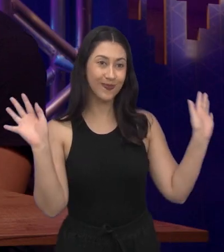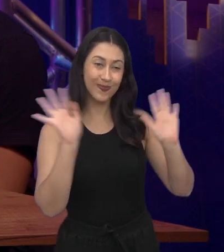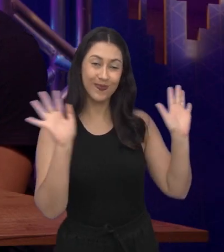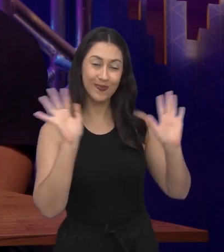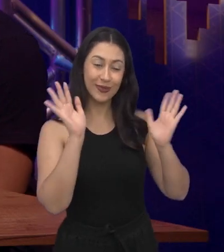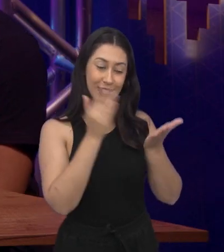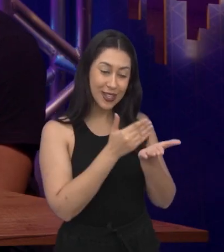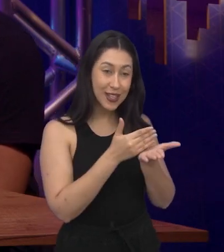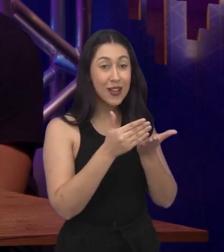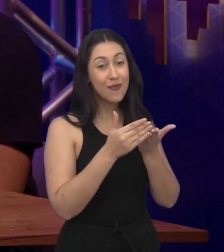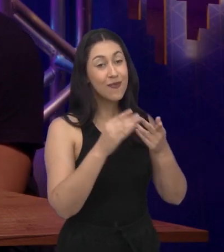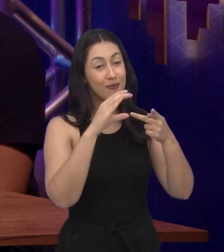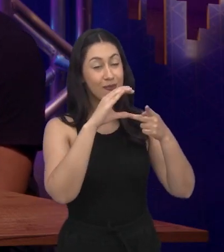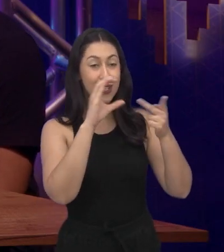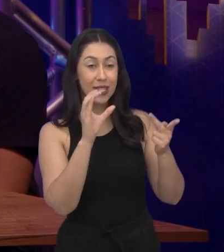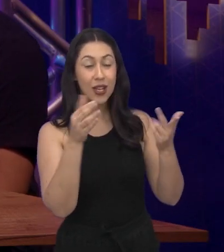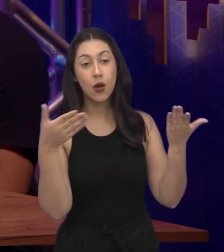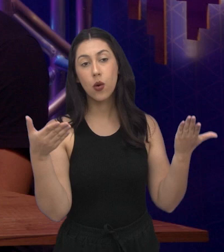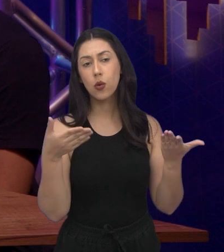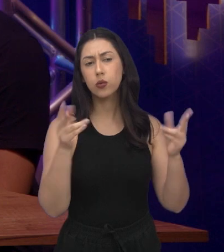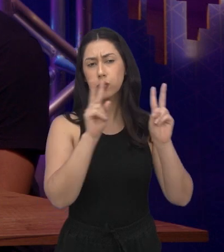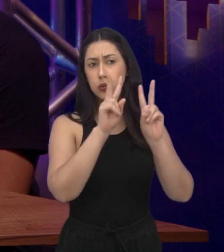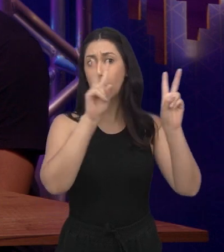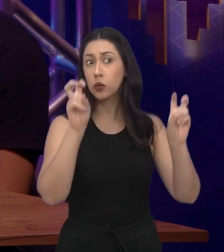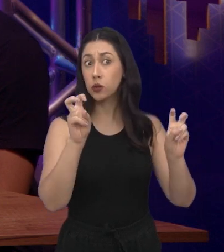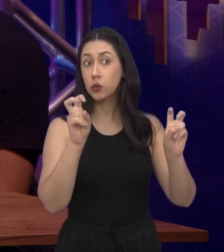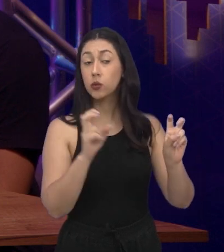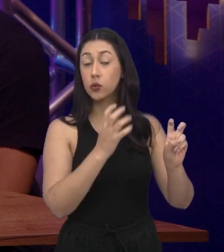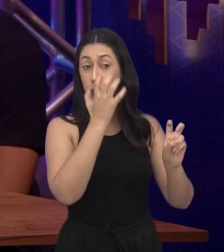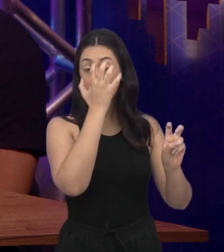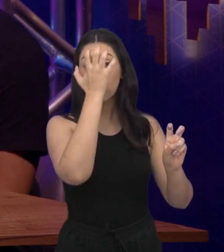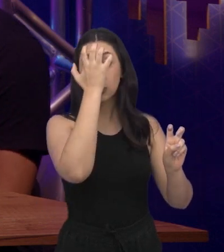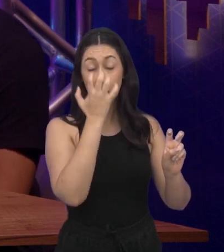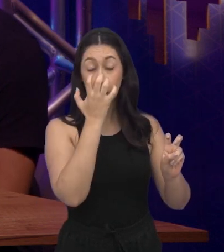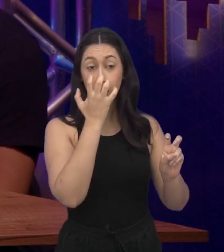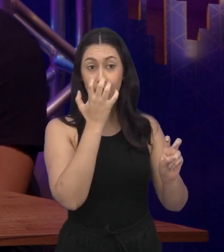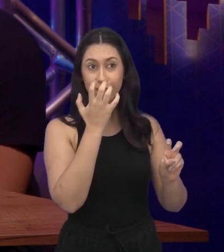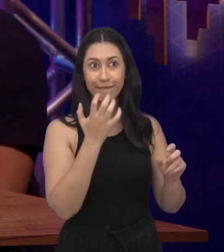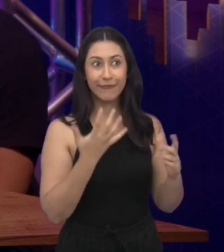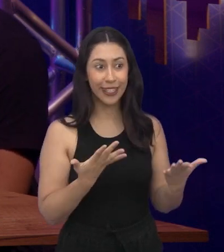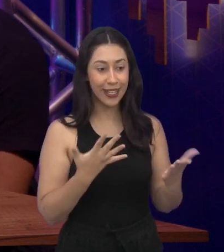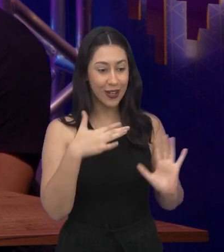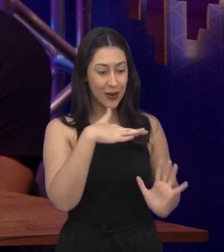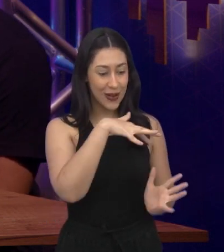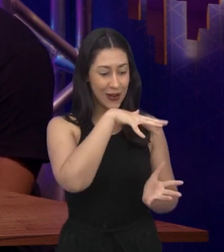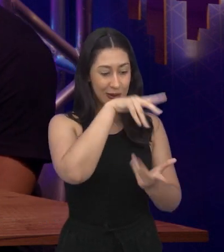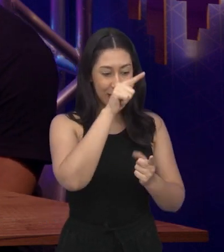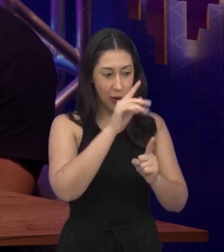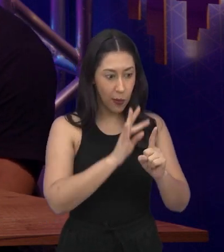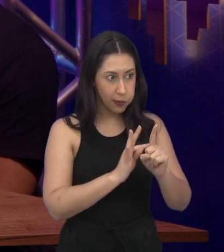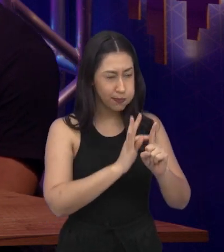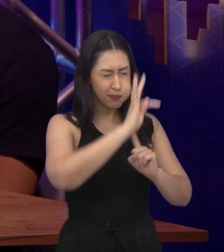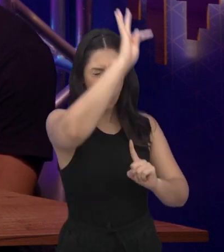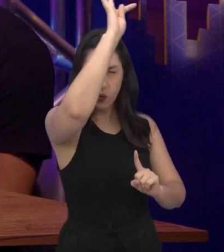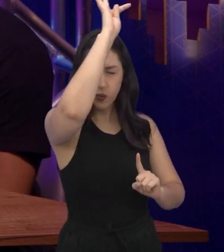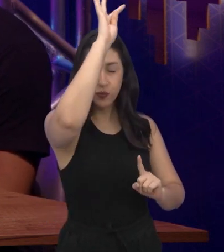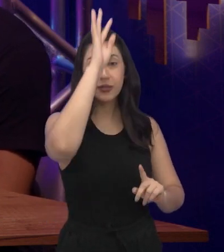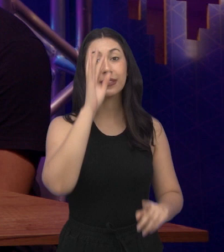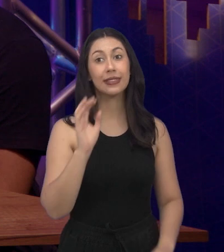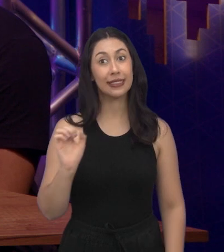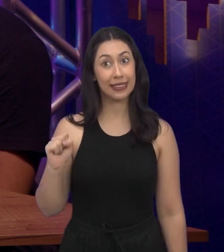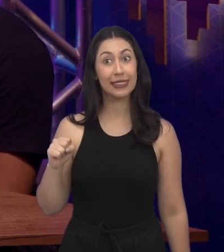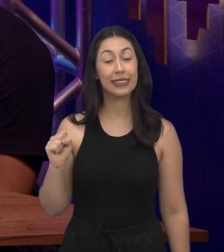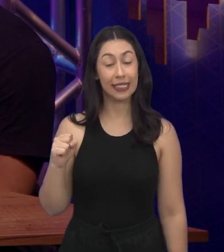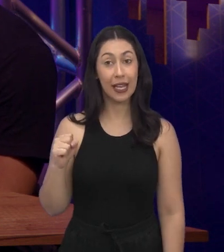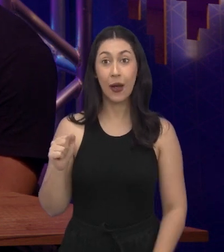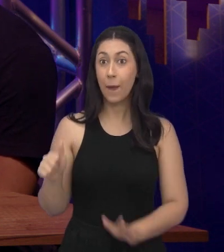Oi, gente, tá começando o Pode Ser e hoje a gente tem um assunto bem sério pra falar. A gente vai falar da ebulição global, né, Samuel? Ebulição